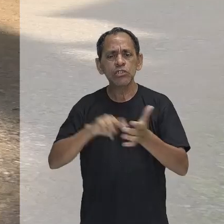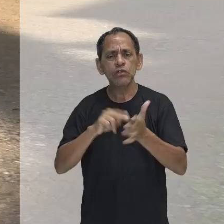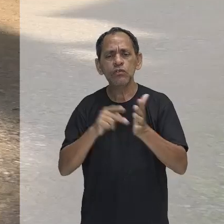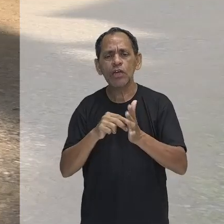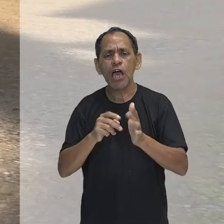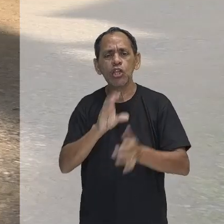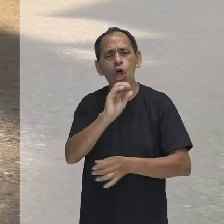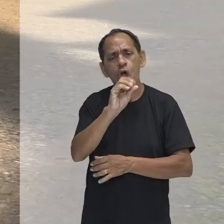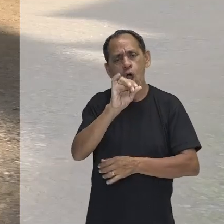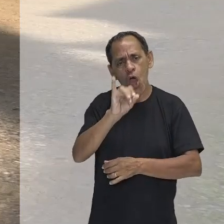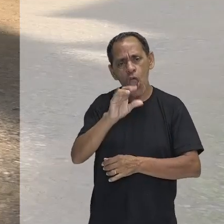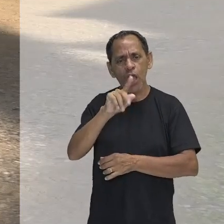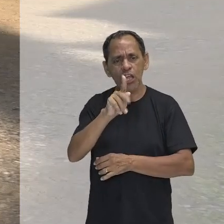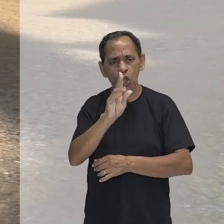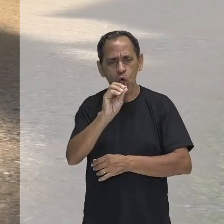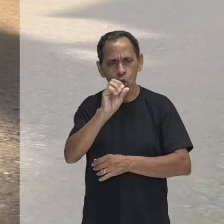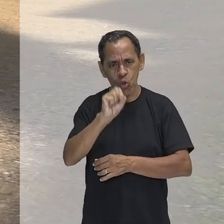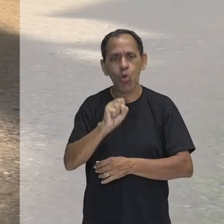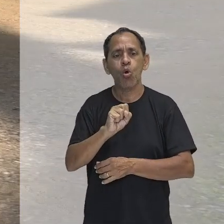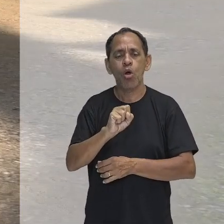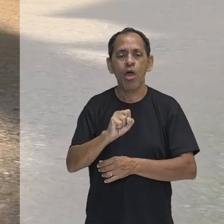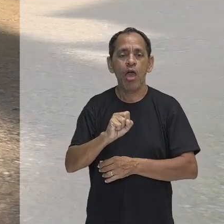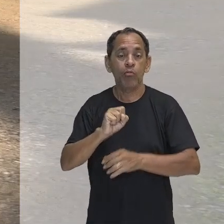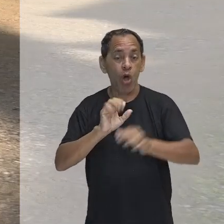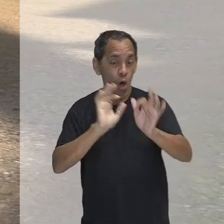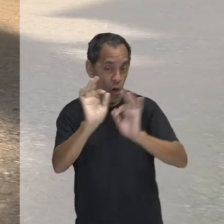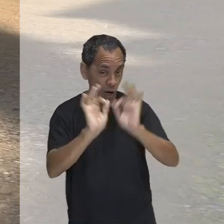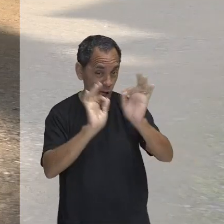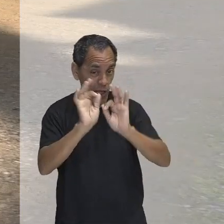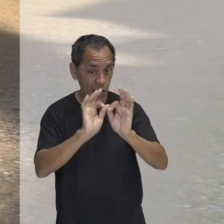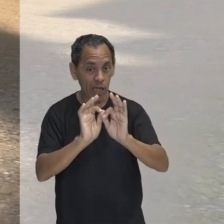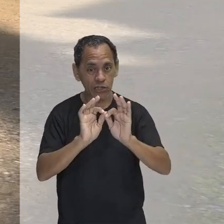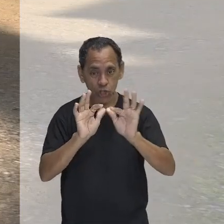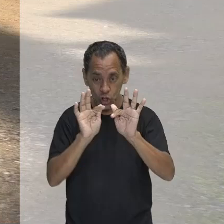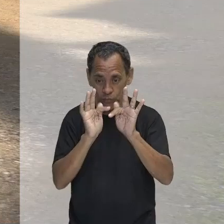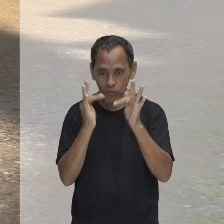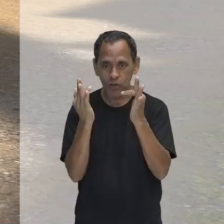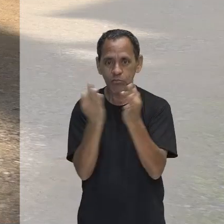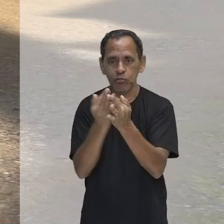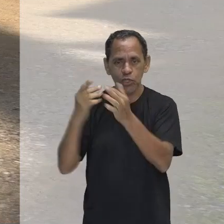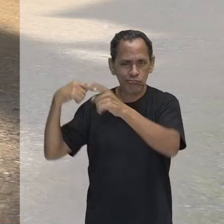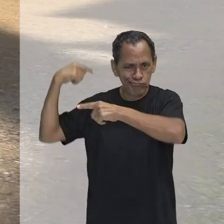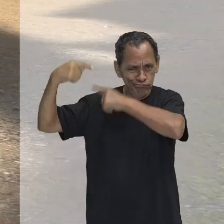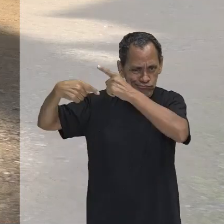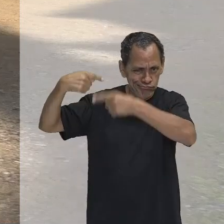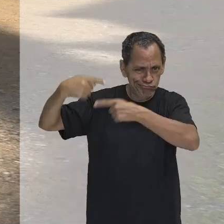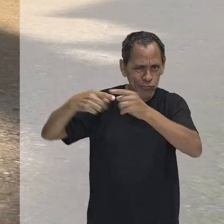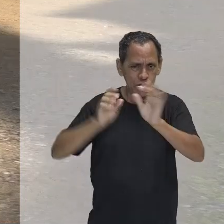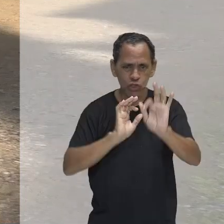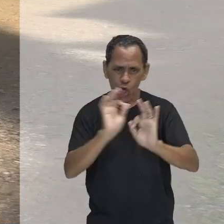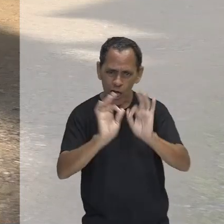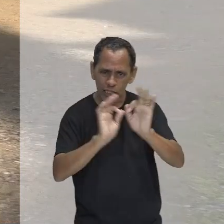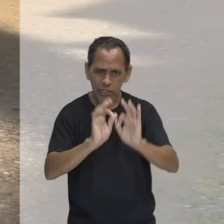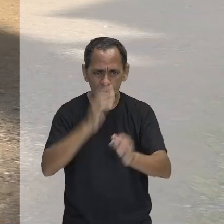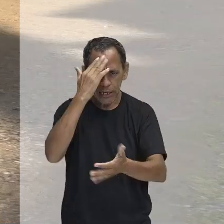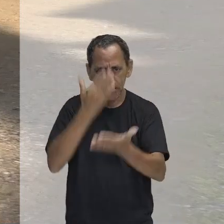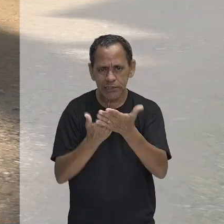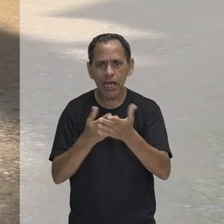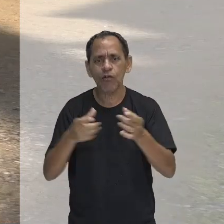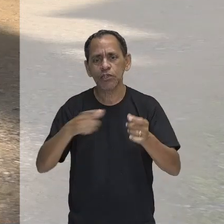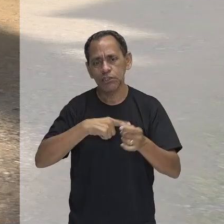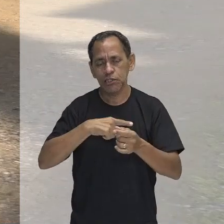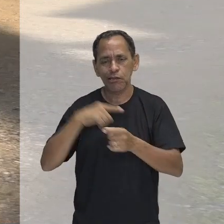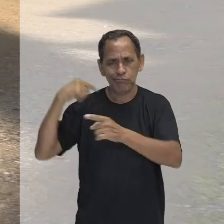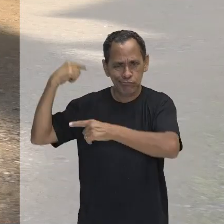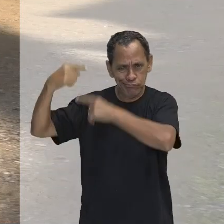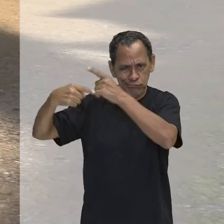organização por parentais, tá, gente? Que organizavam ali porque acreditavam ter um antepassado